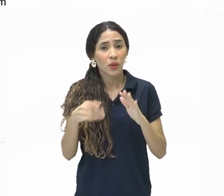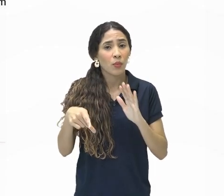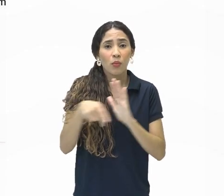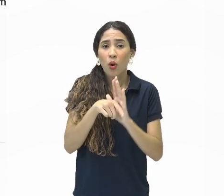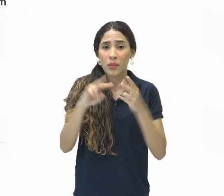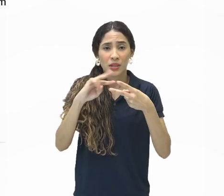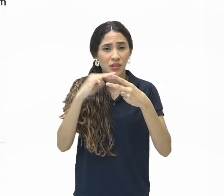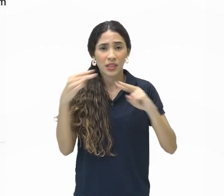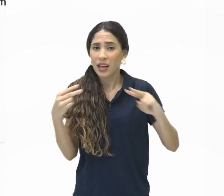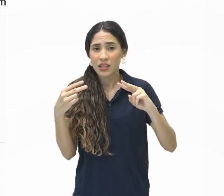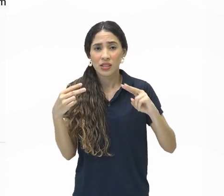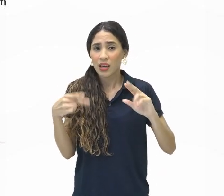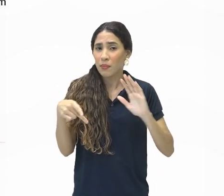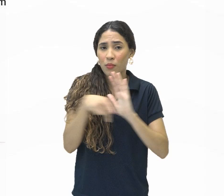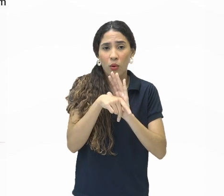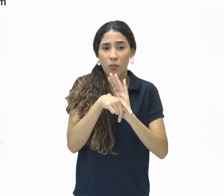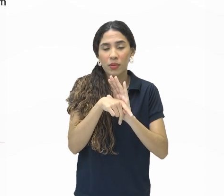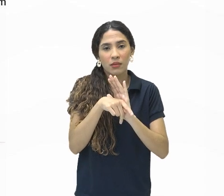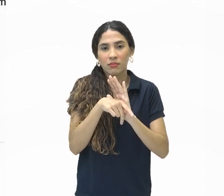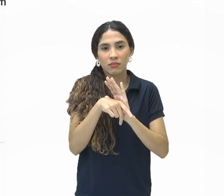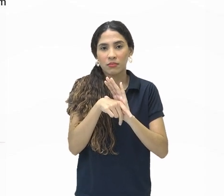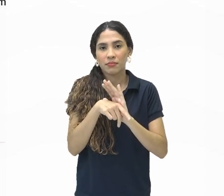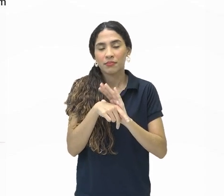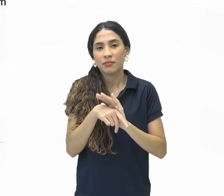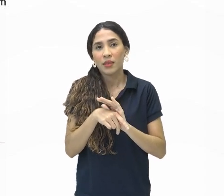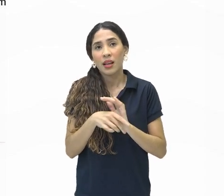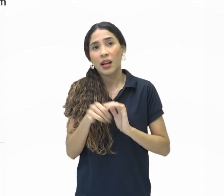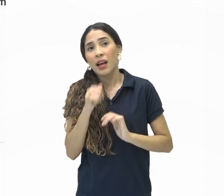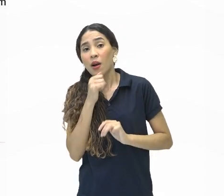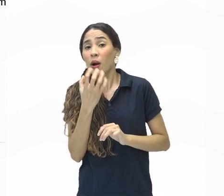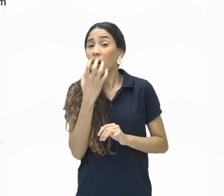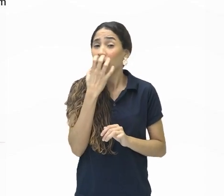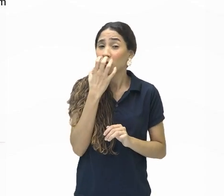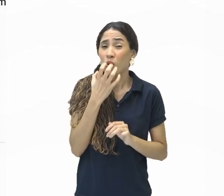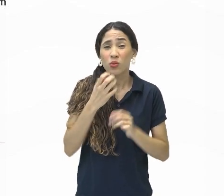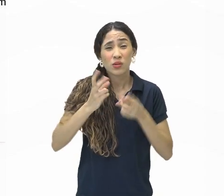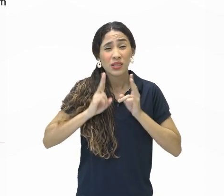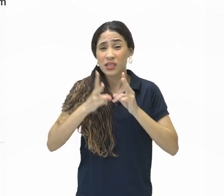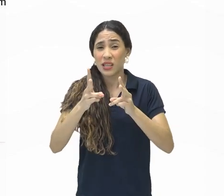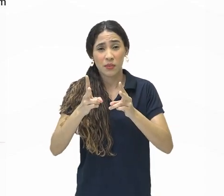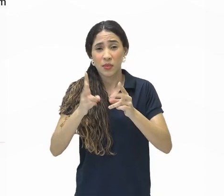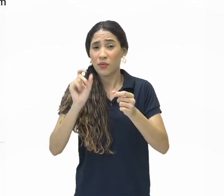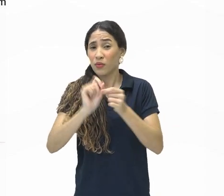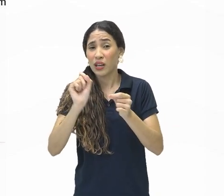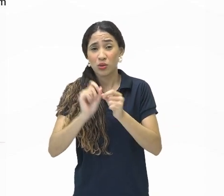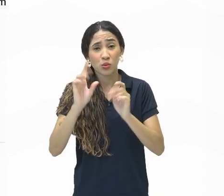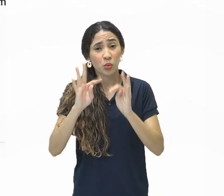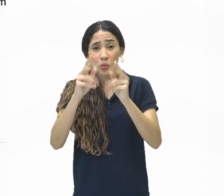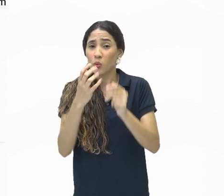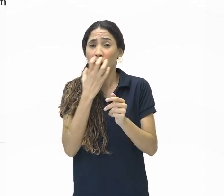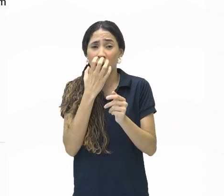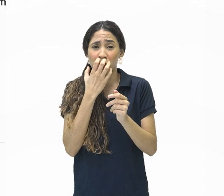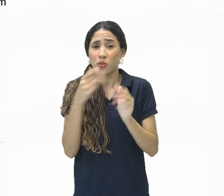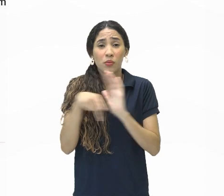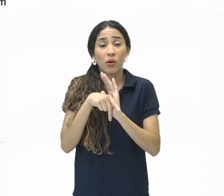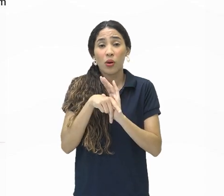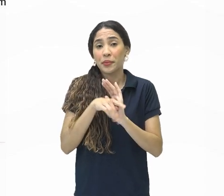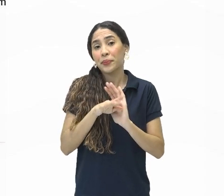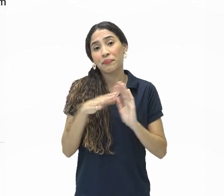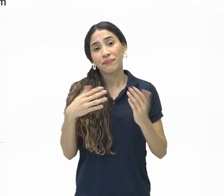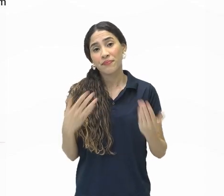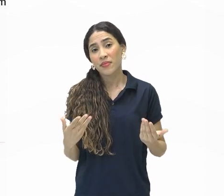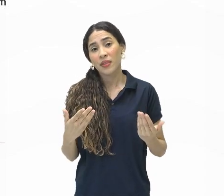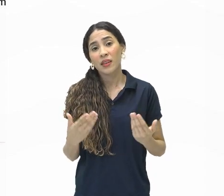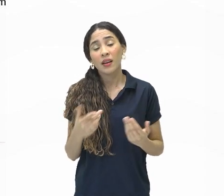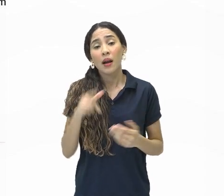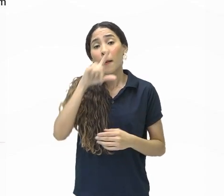pelas suas determinações naturais. Um cachorro sempre vai fazer tudo o que o cachorro faz, não é verdade?